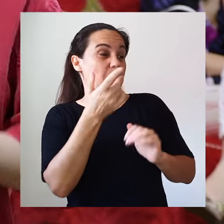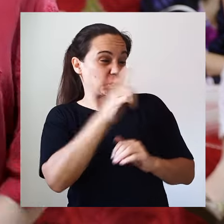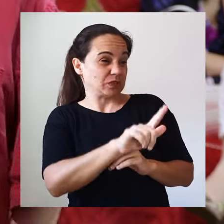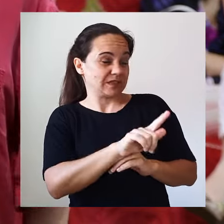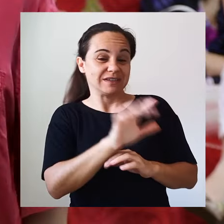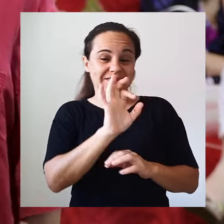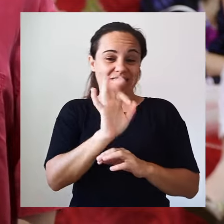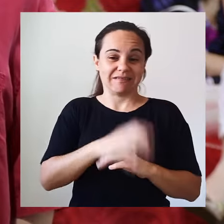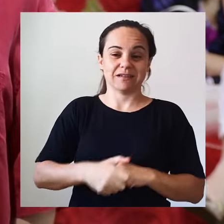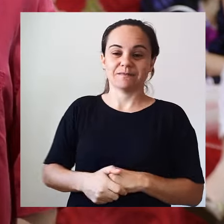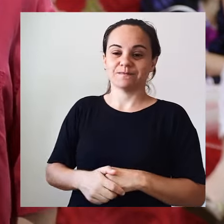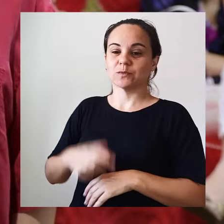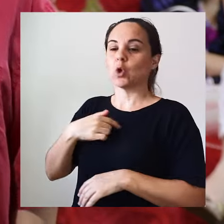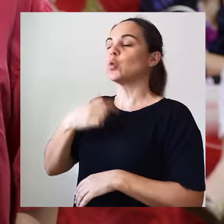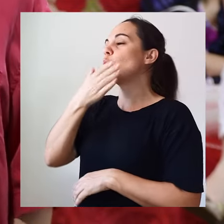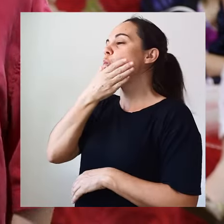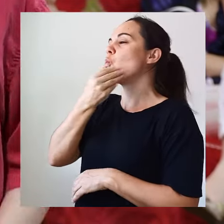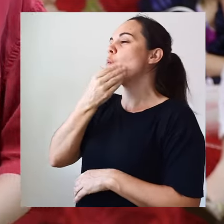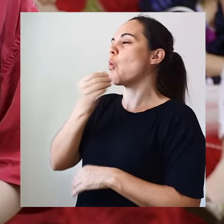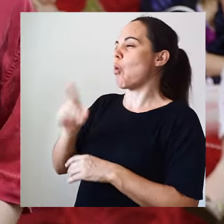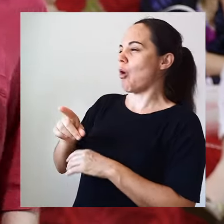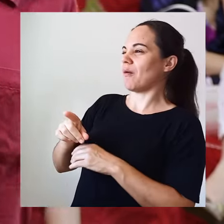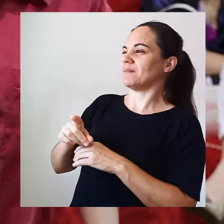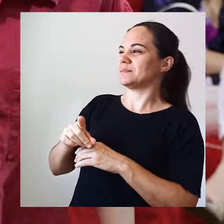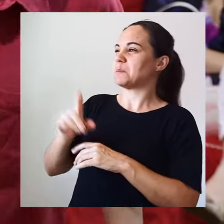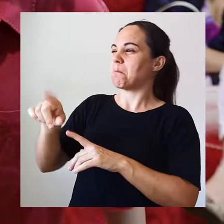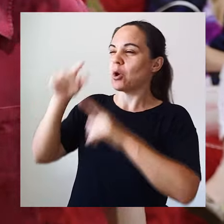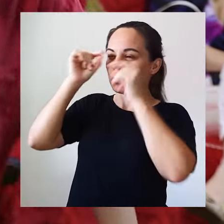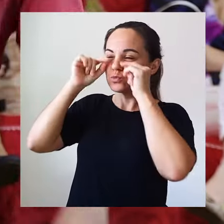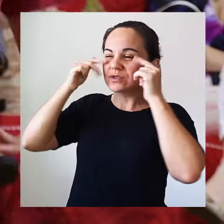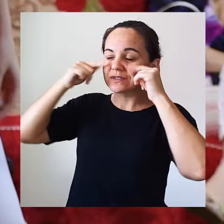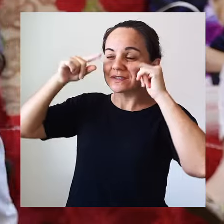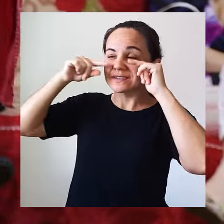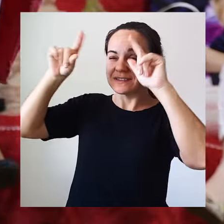Carmela. Quando ela vier, vai te passar a chinela.